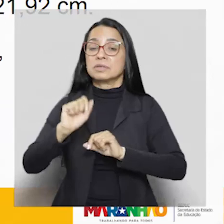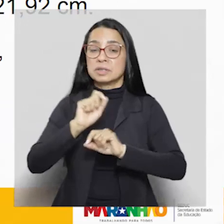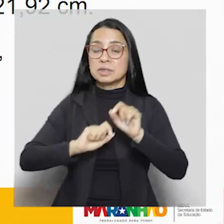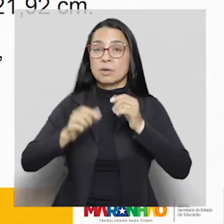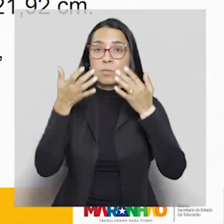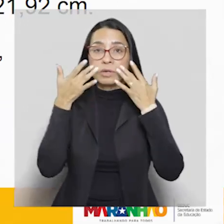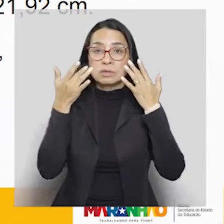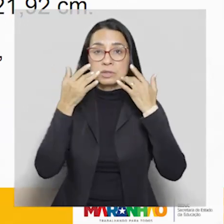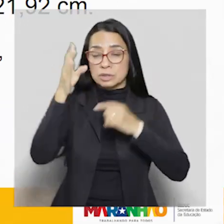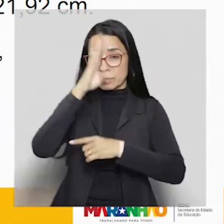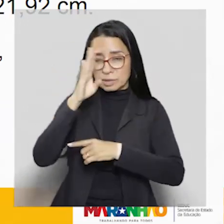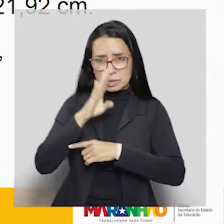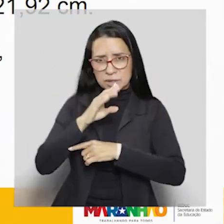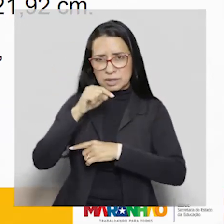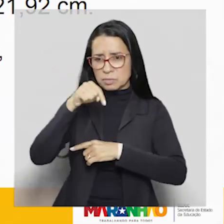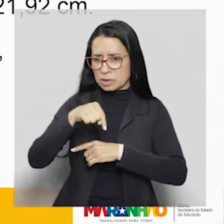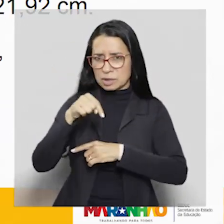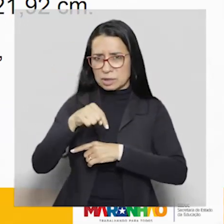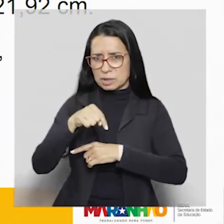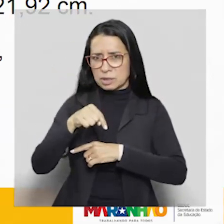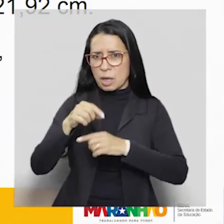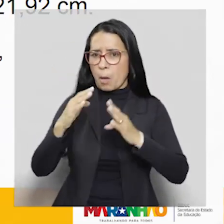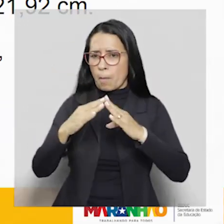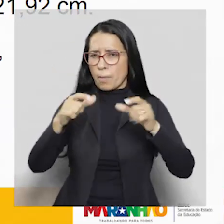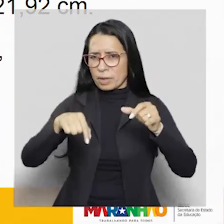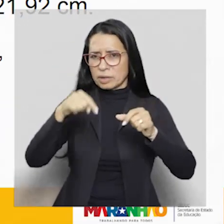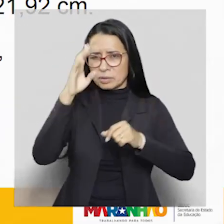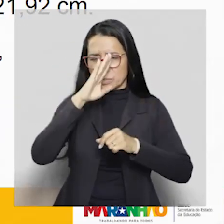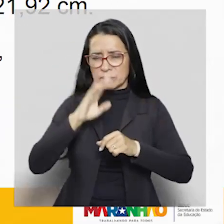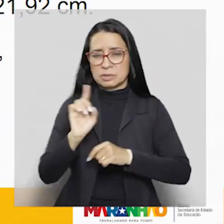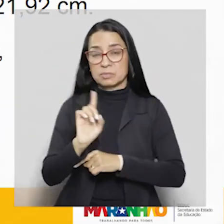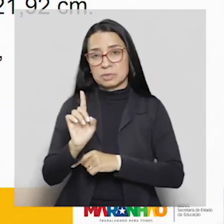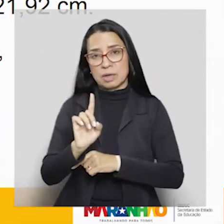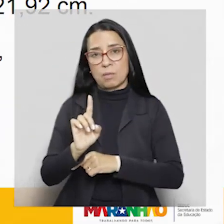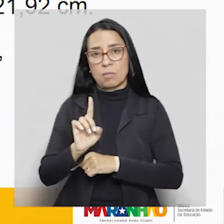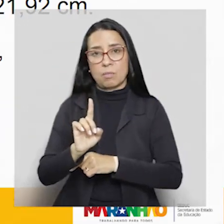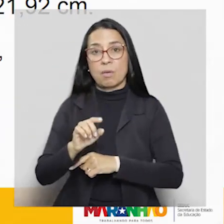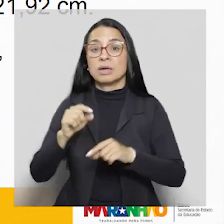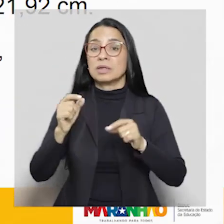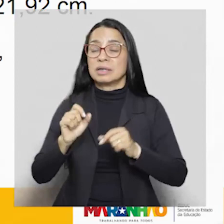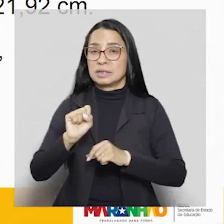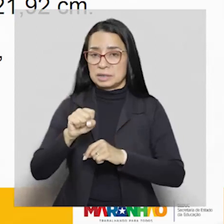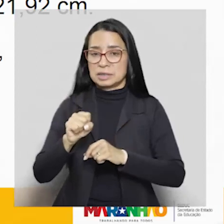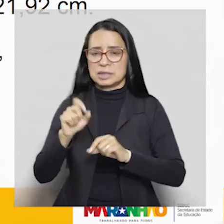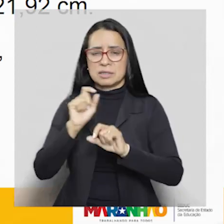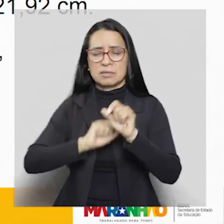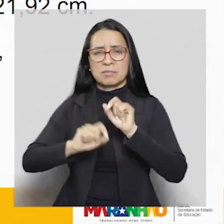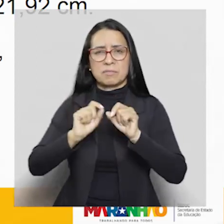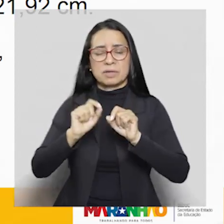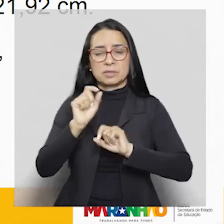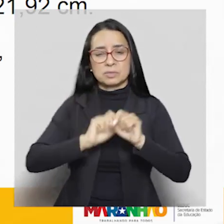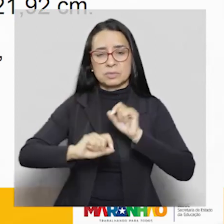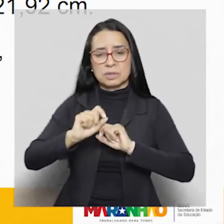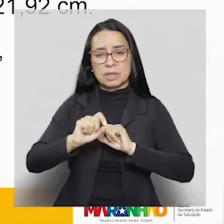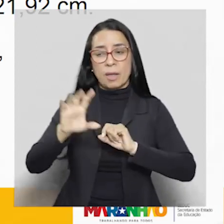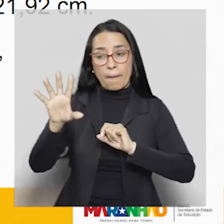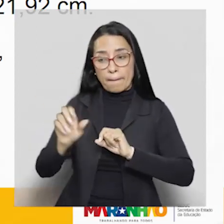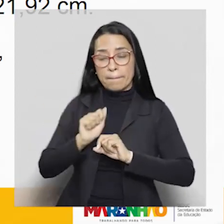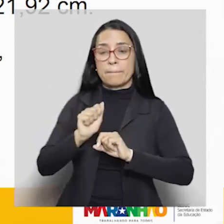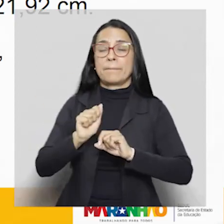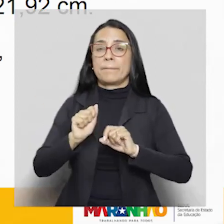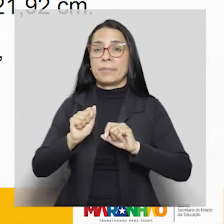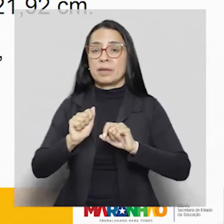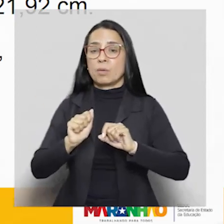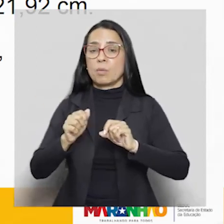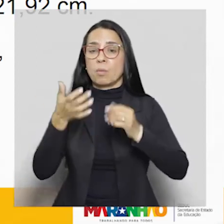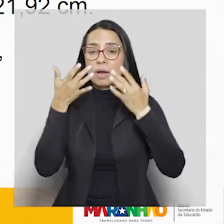ele é paulista e atualmente ele mora nos Estados Unidos. O que o Vic Muniz faz? Ele pegou a mesma obra, eu coloquei praticamente do mesmo